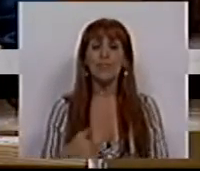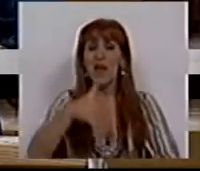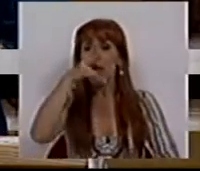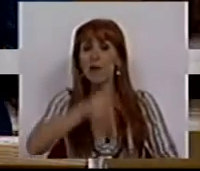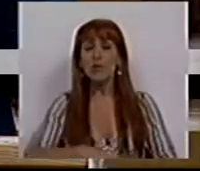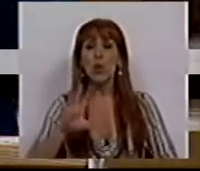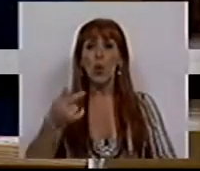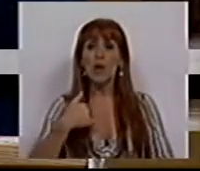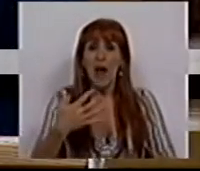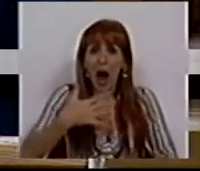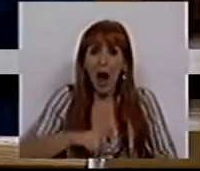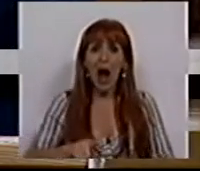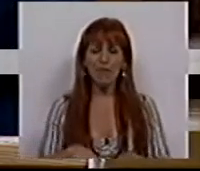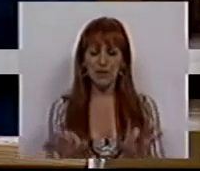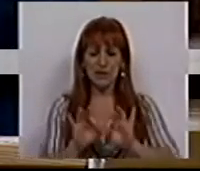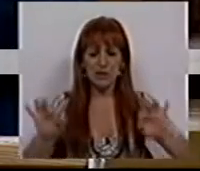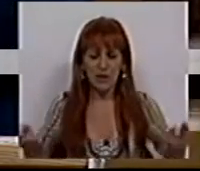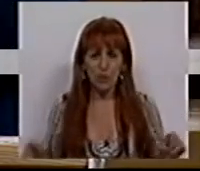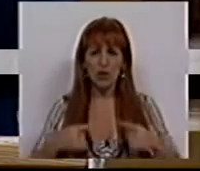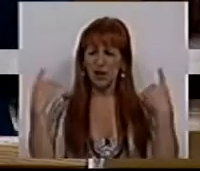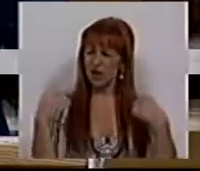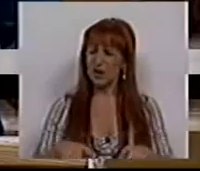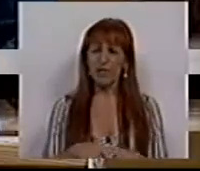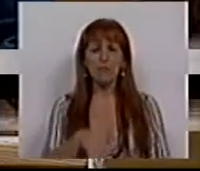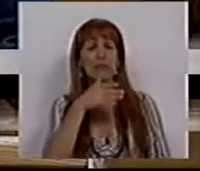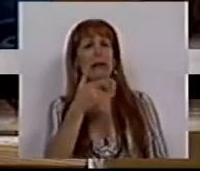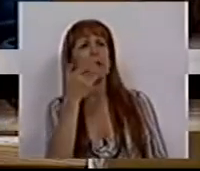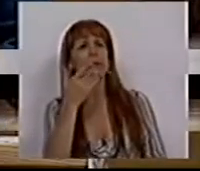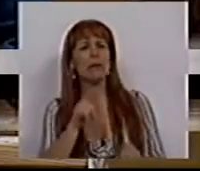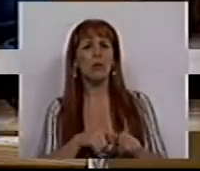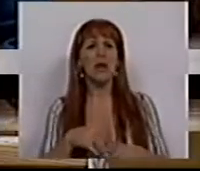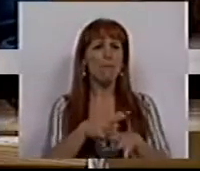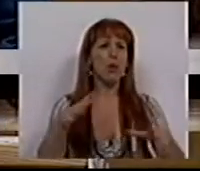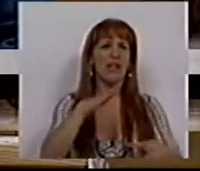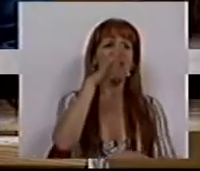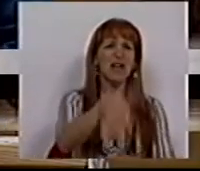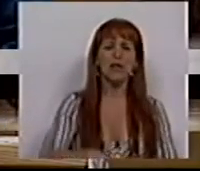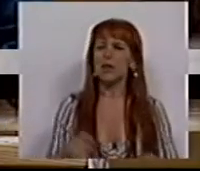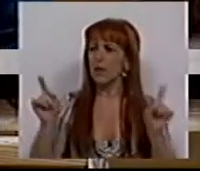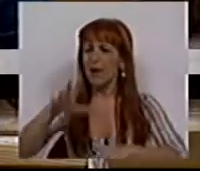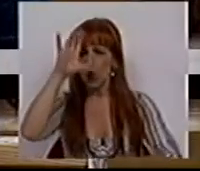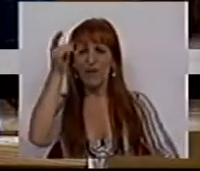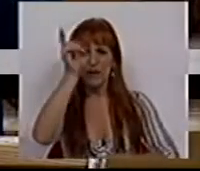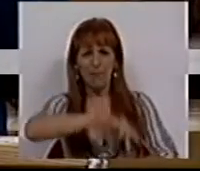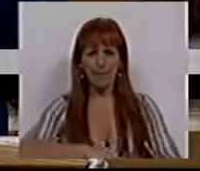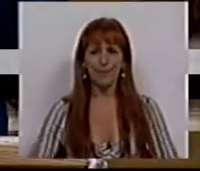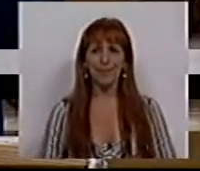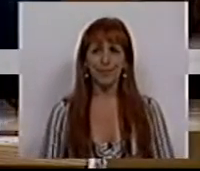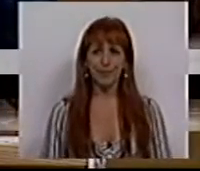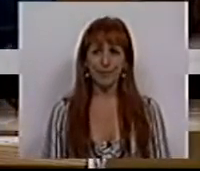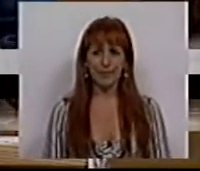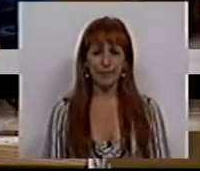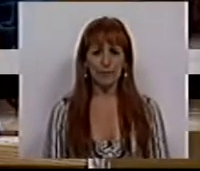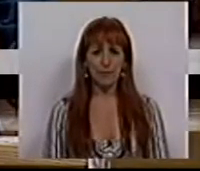Infelizmente, quando pretendíamos seriedade, tivemos demagogia por parte da maioria e por parte do governo.